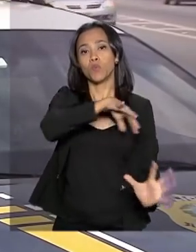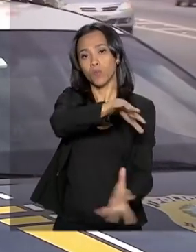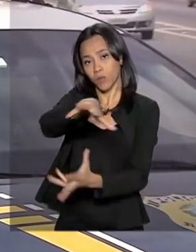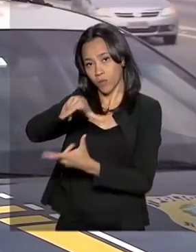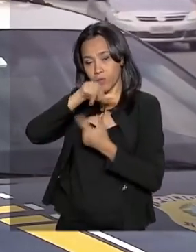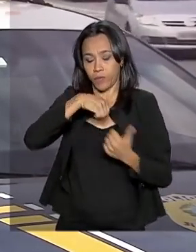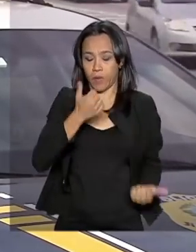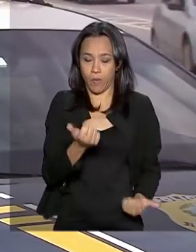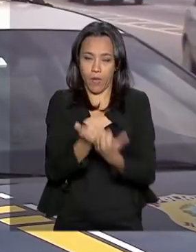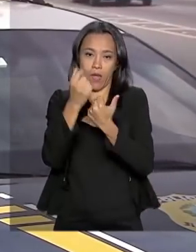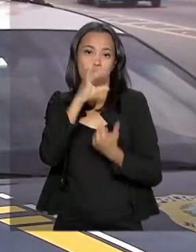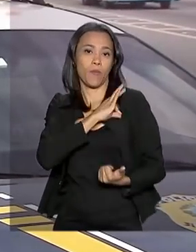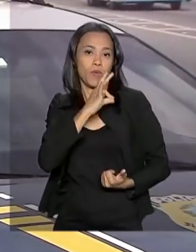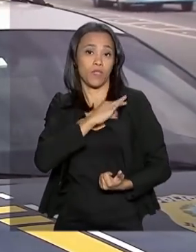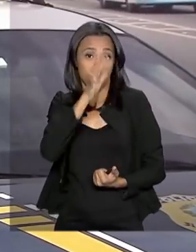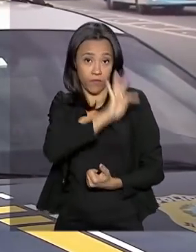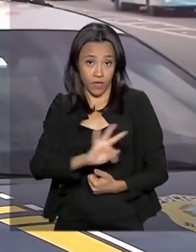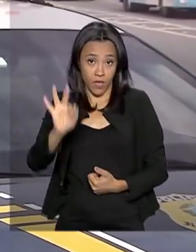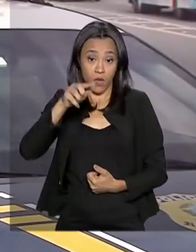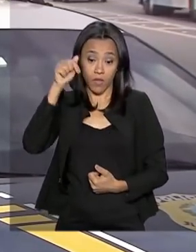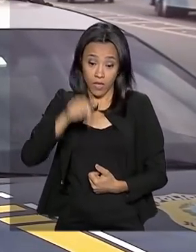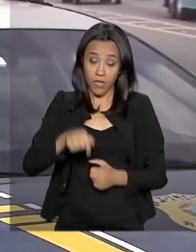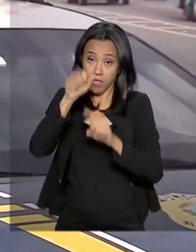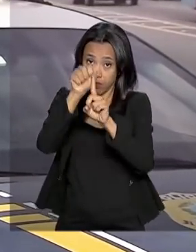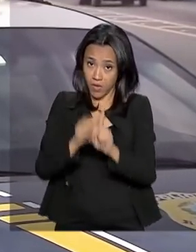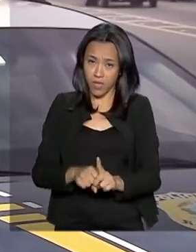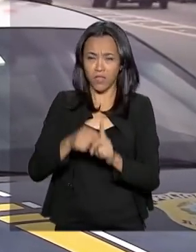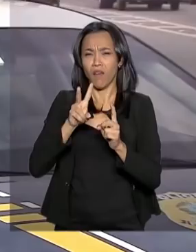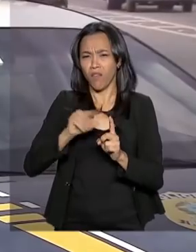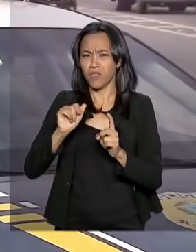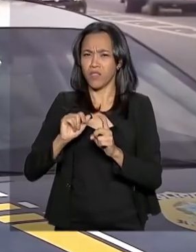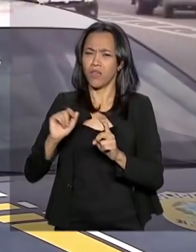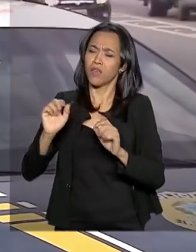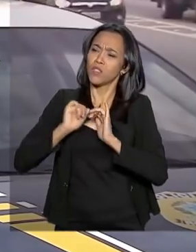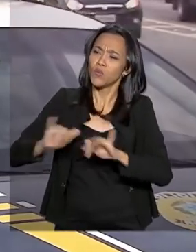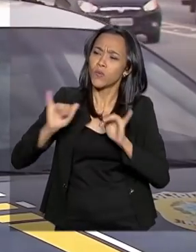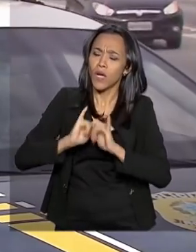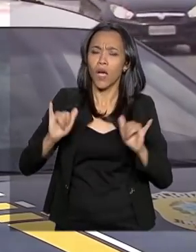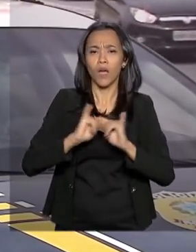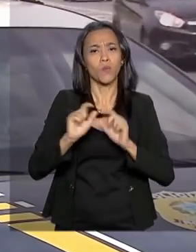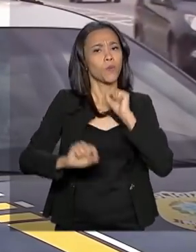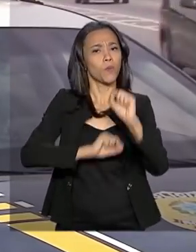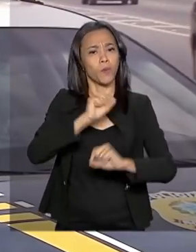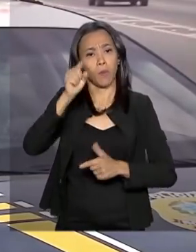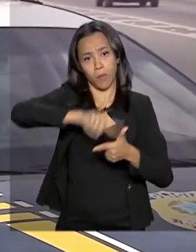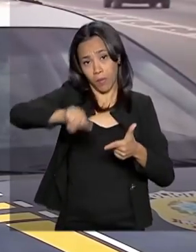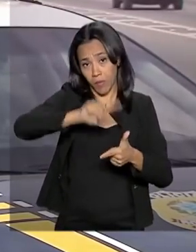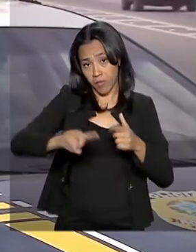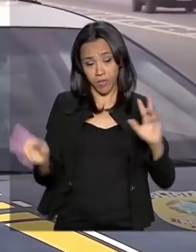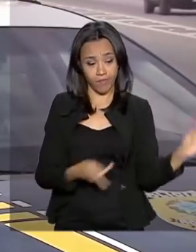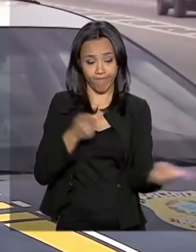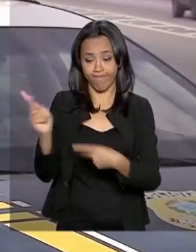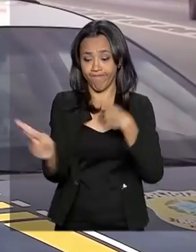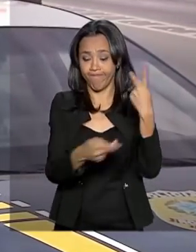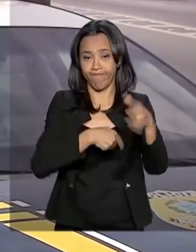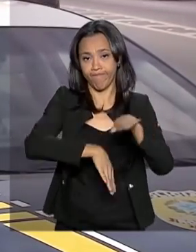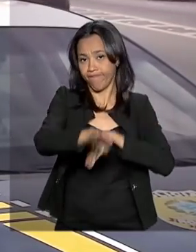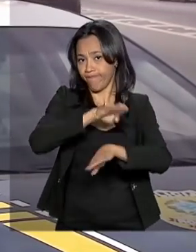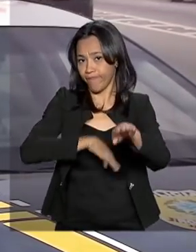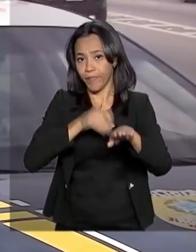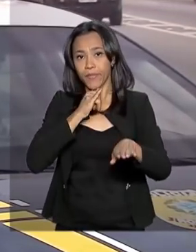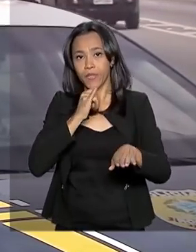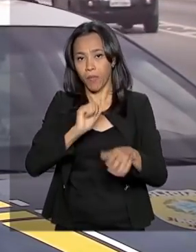Rodoviária Federal. Ao longo desse mês, peças publicitárias irão chamar a atenção para problemas recorrentes no trânsito, como